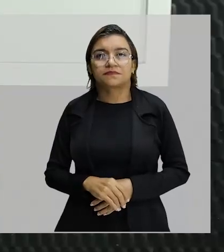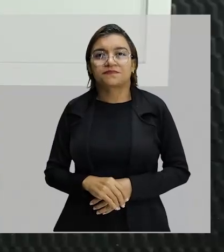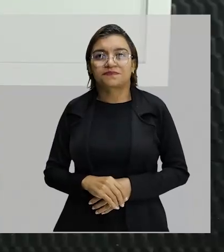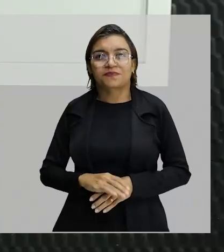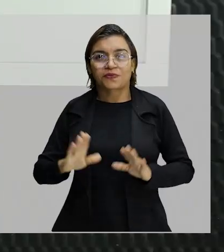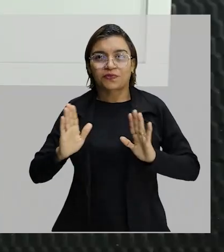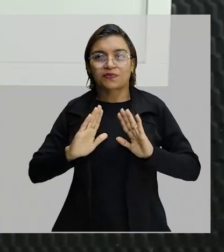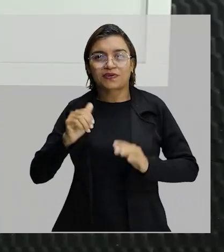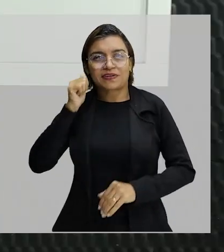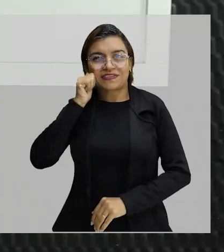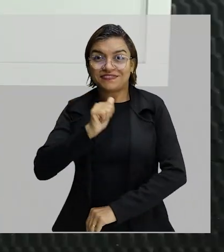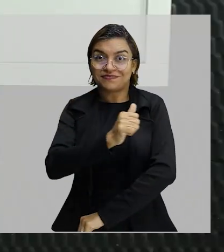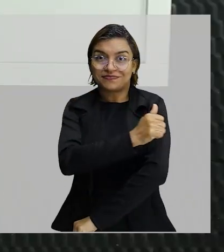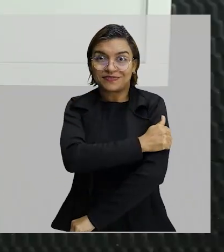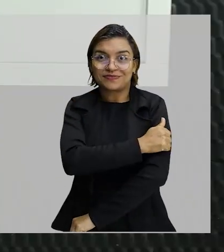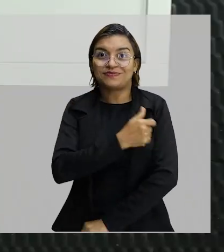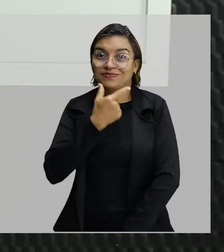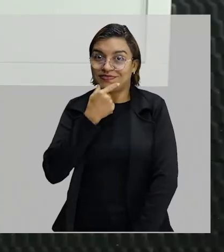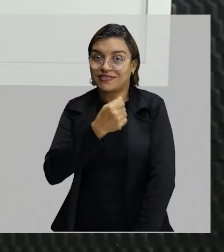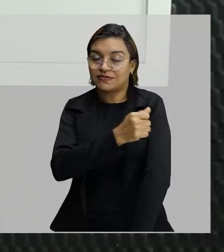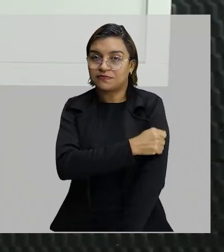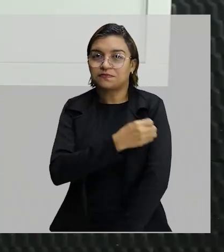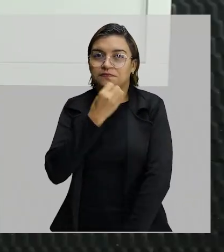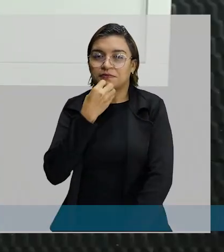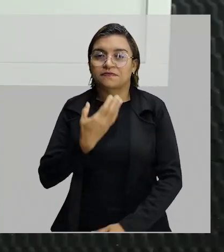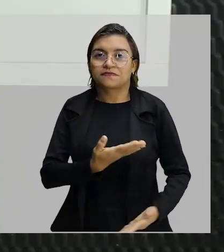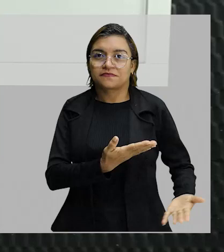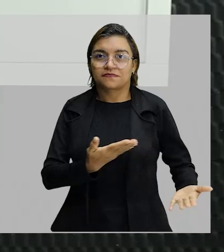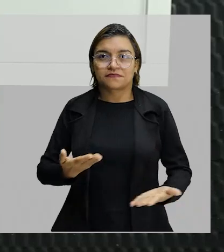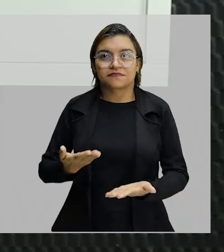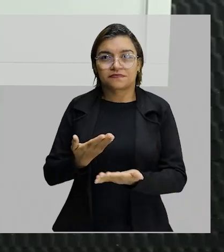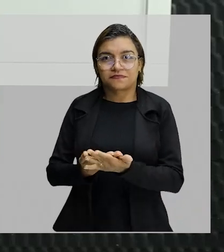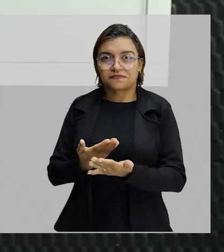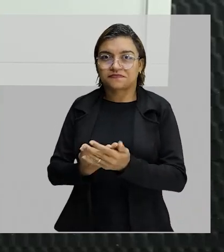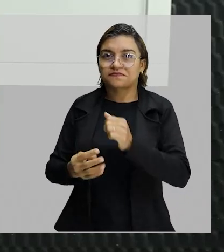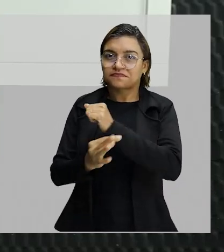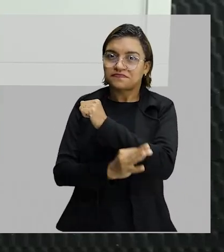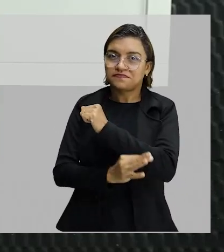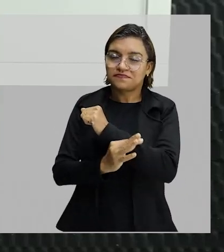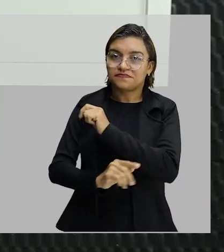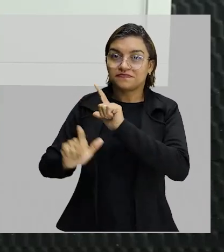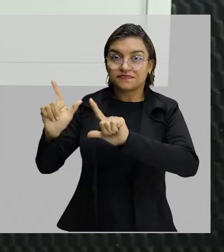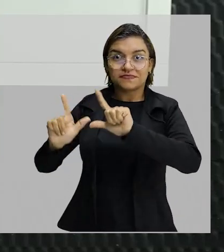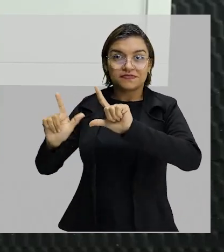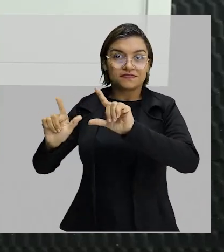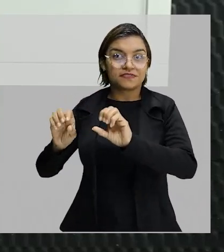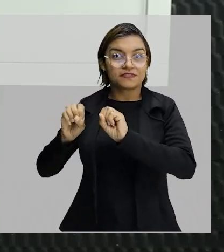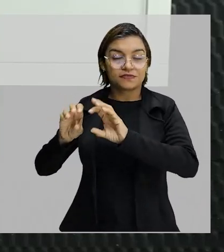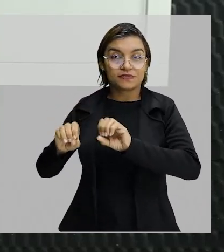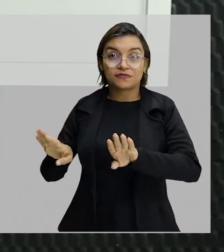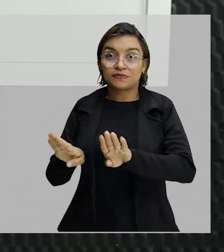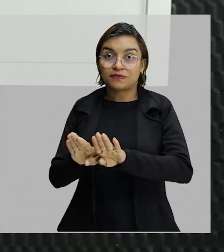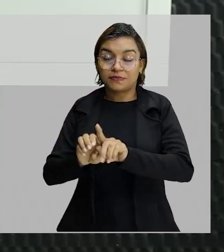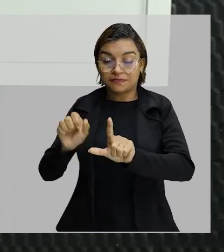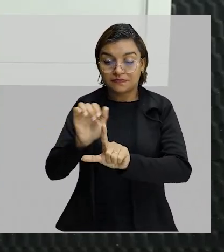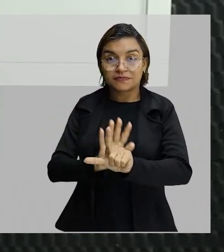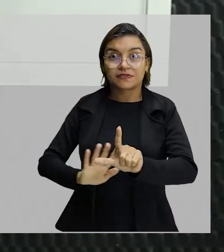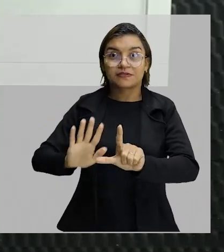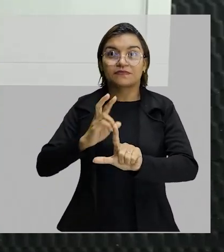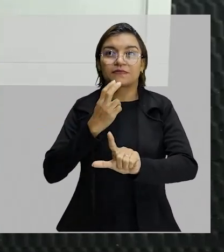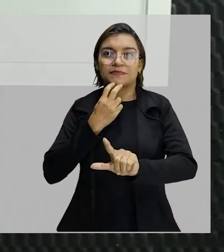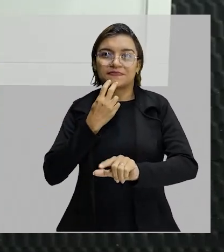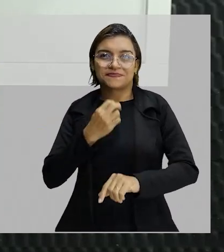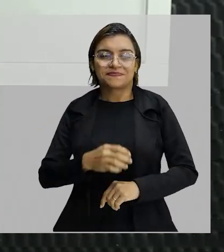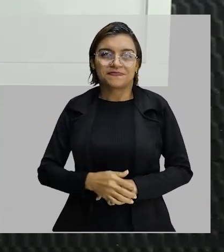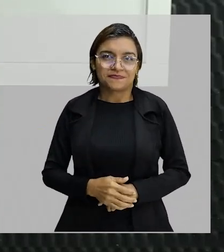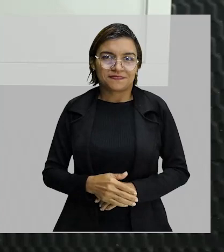Olá, aluna. Olá, aluno. Seja bem-vindo a mais uma aula de Física, aqui pela TV Educação e também pela plataforma Gonçalves Dias. Na aula de hoje, nós